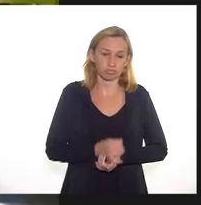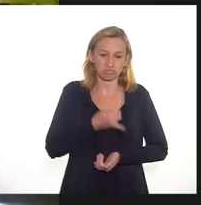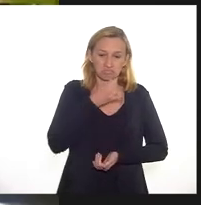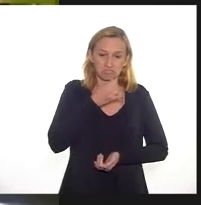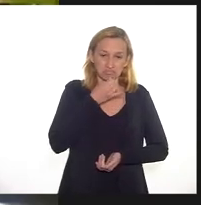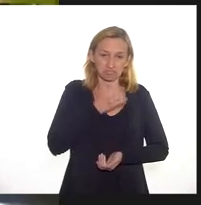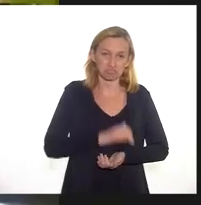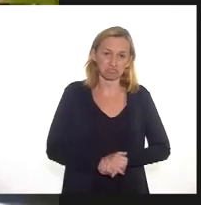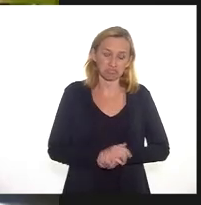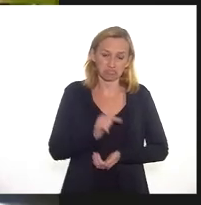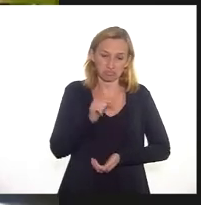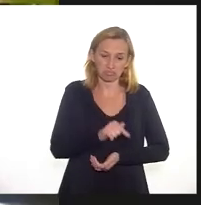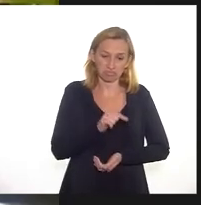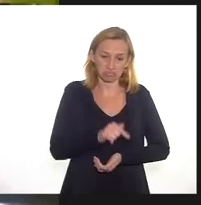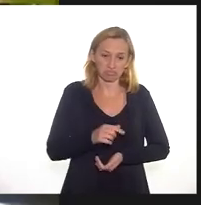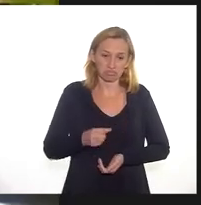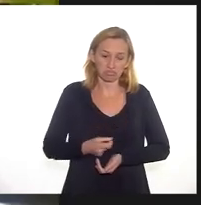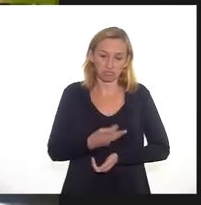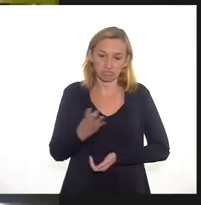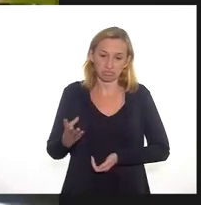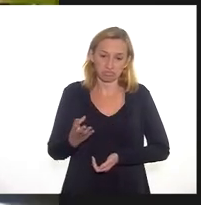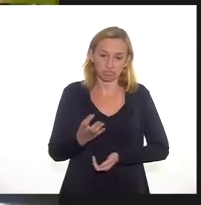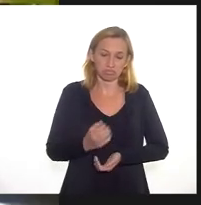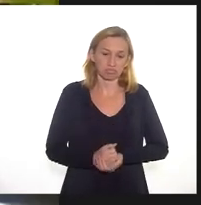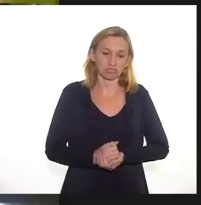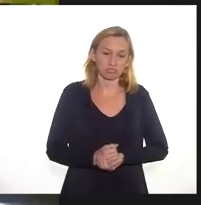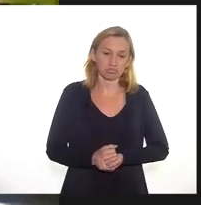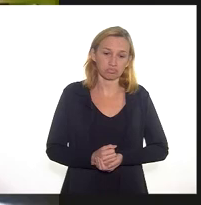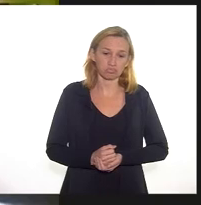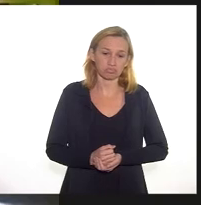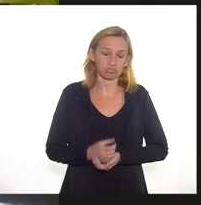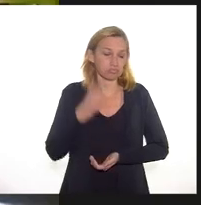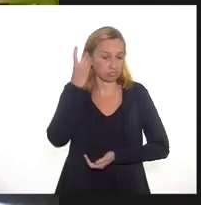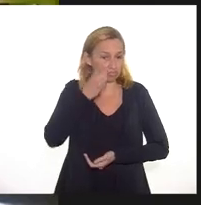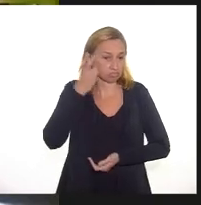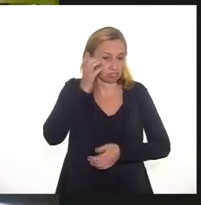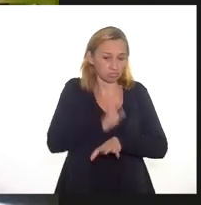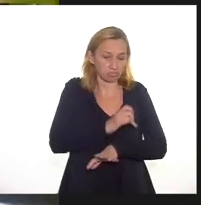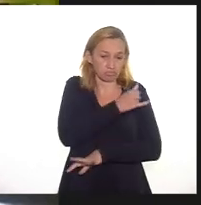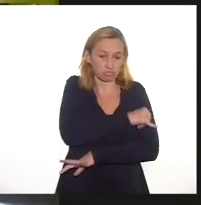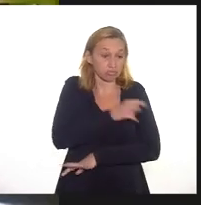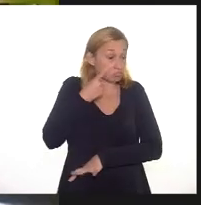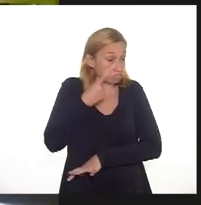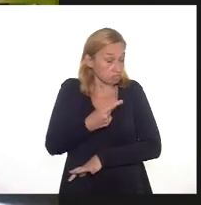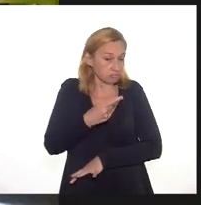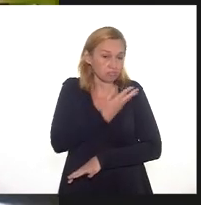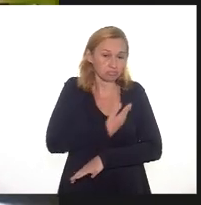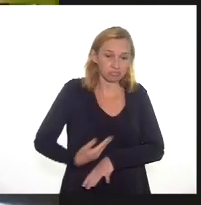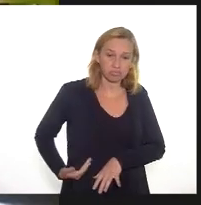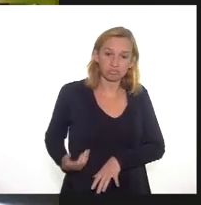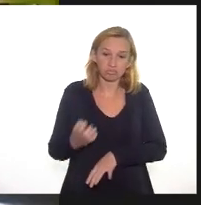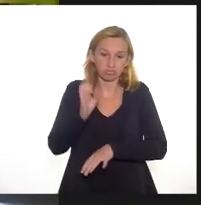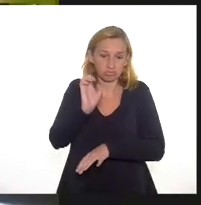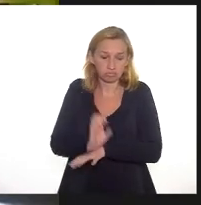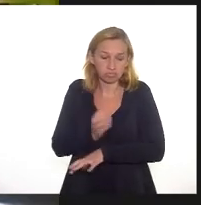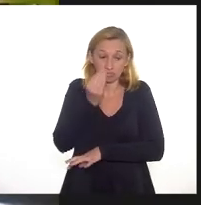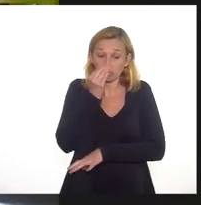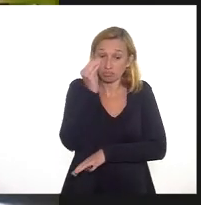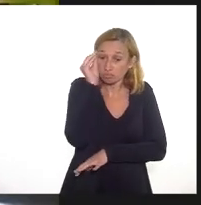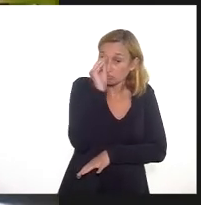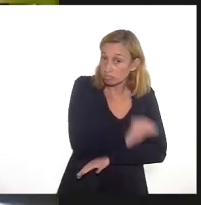indignação aqui enquanto uma legisladora do Estado do Rio de Janeiro de ver o governador do Estado